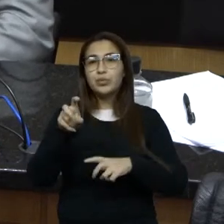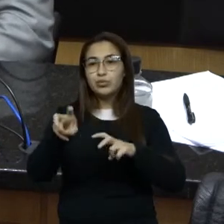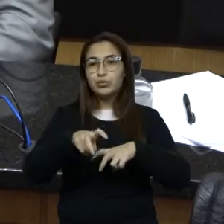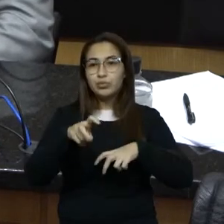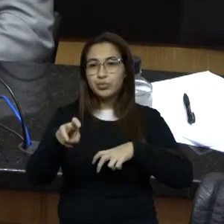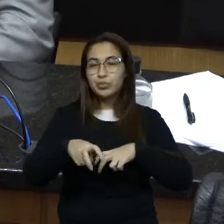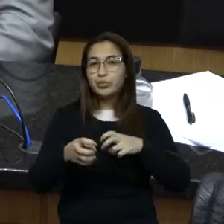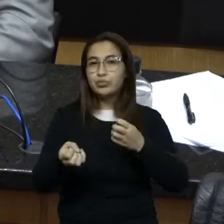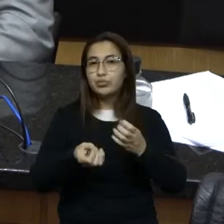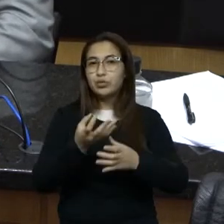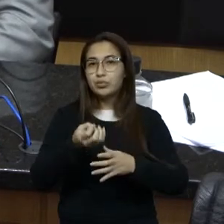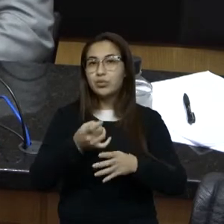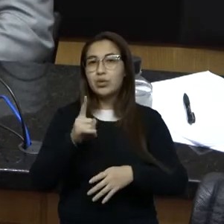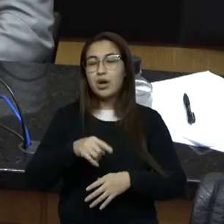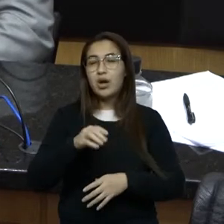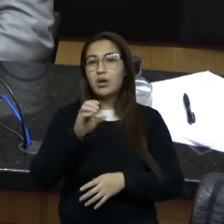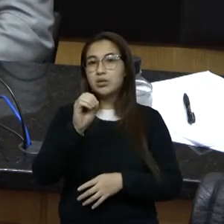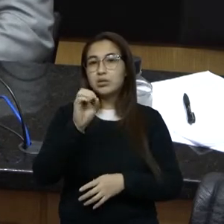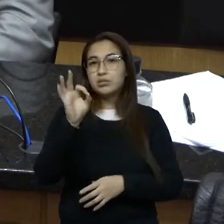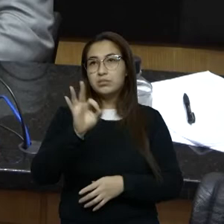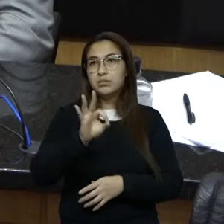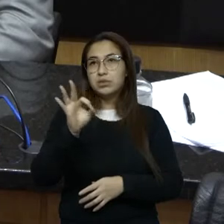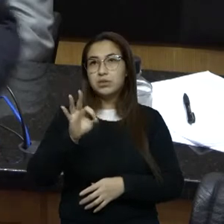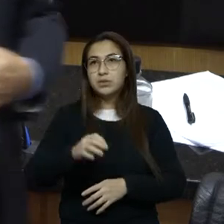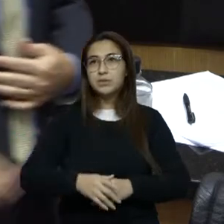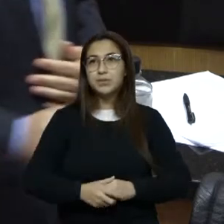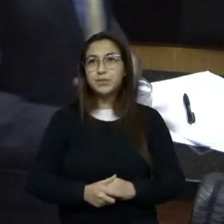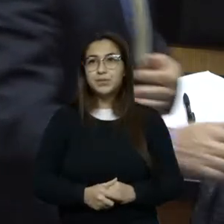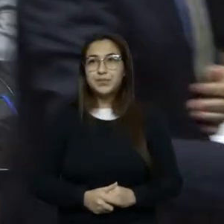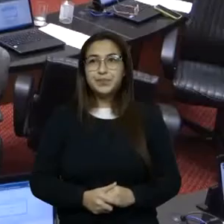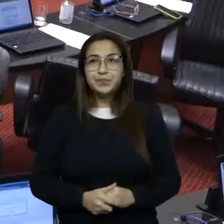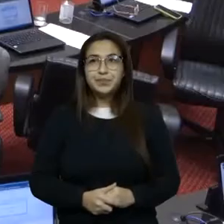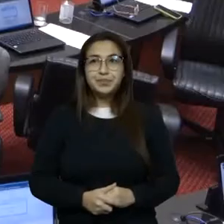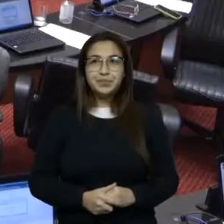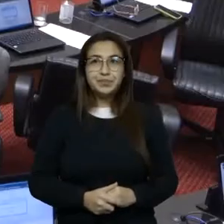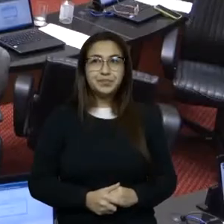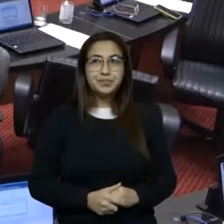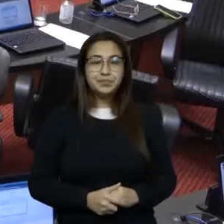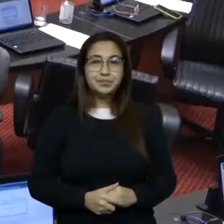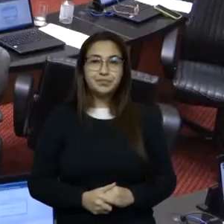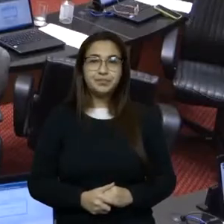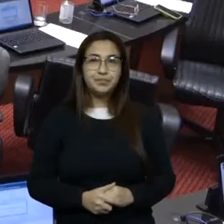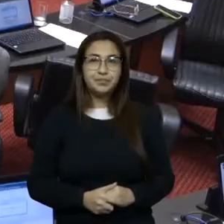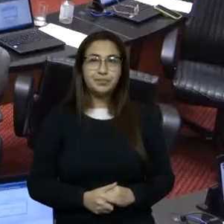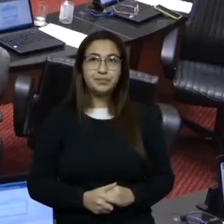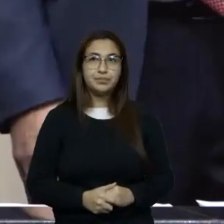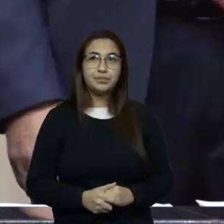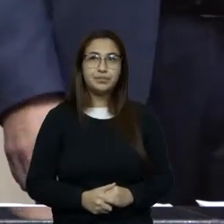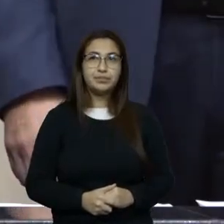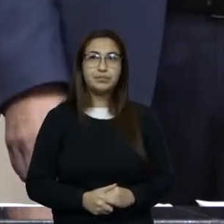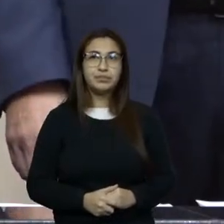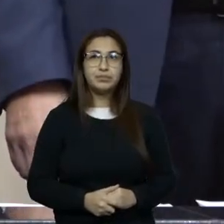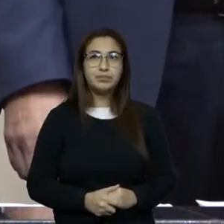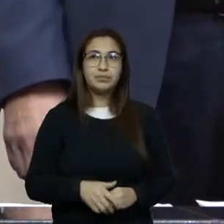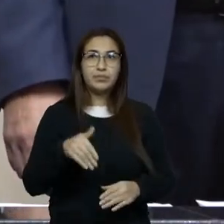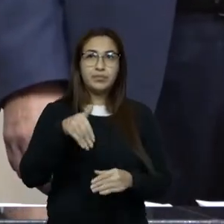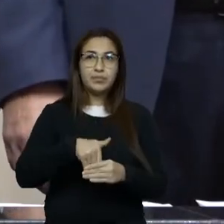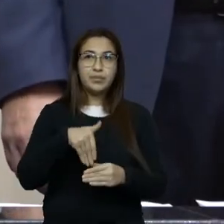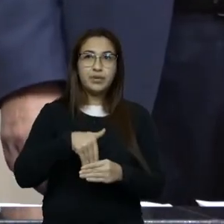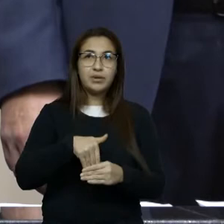Catarina é zero por cento bom obrigado e vamos a votação